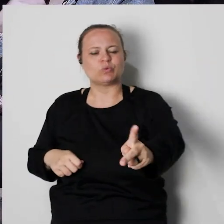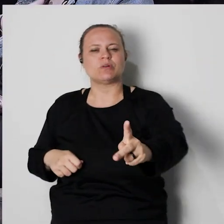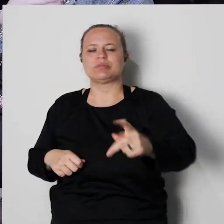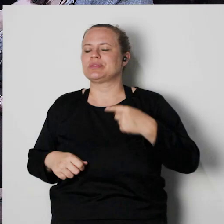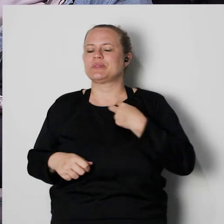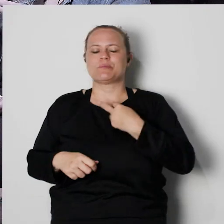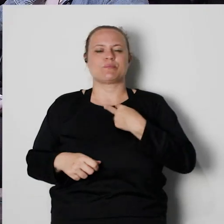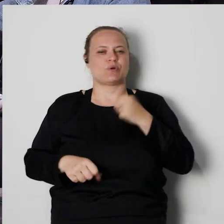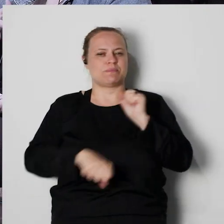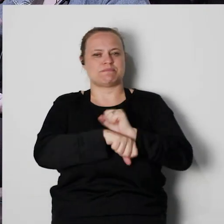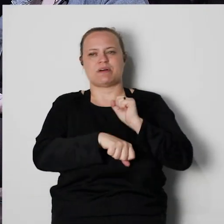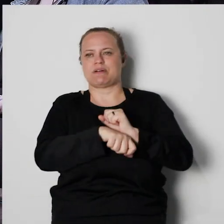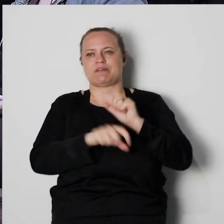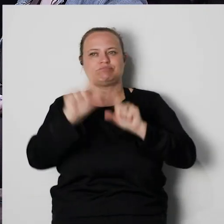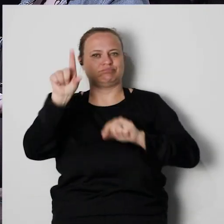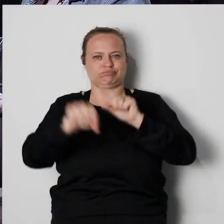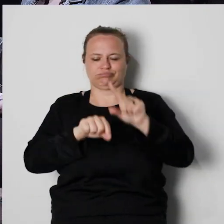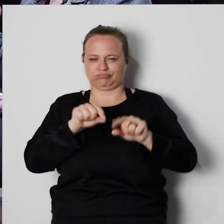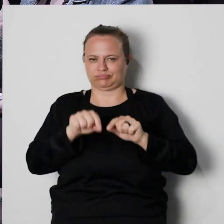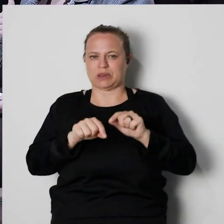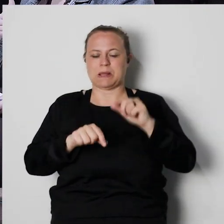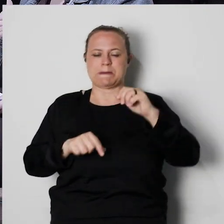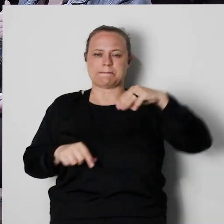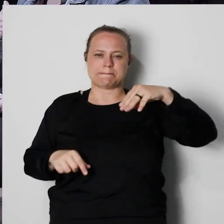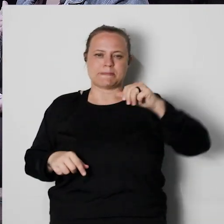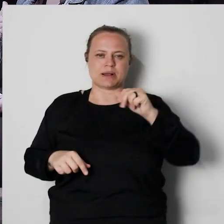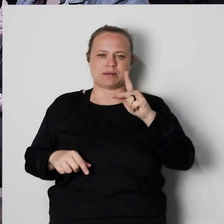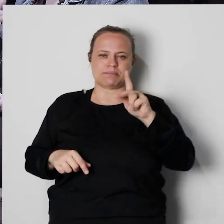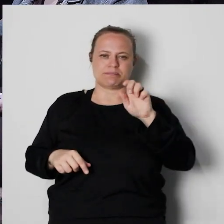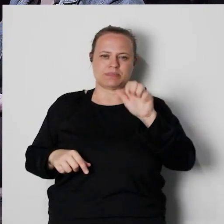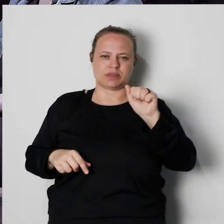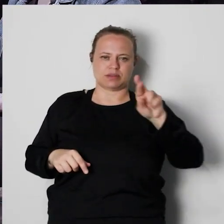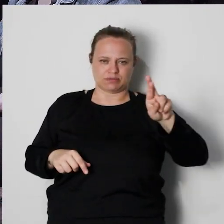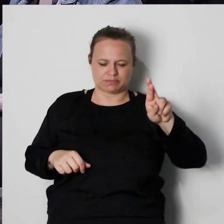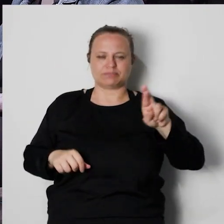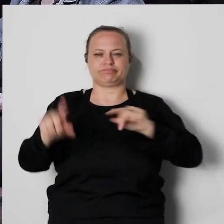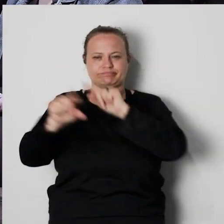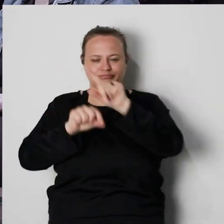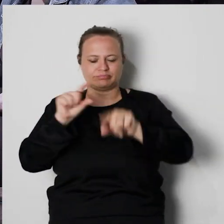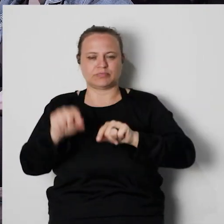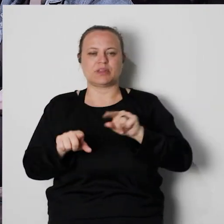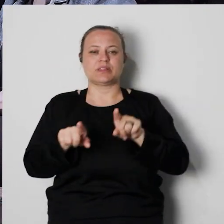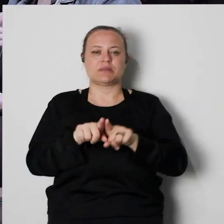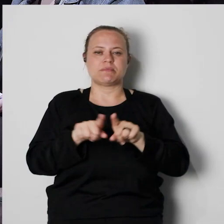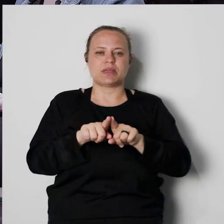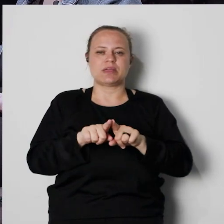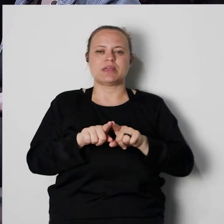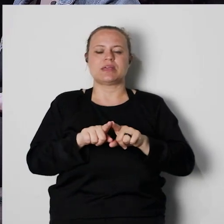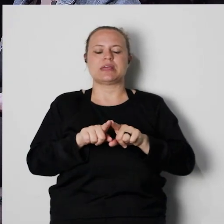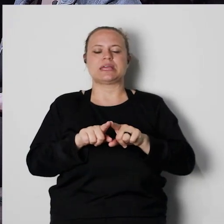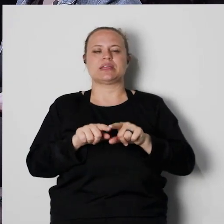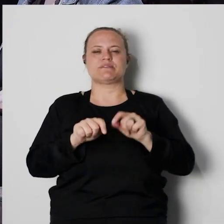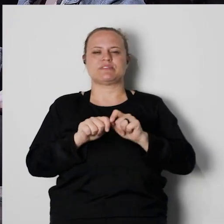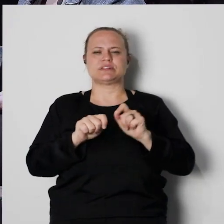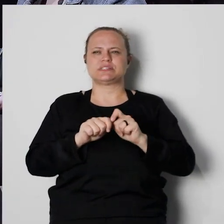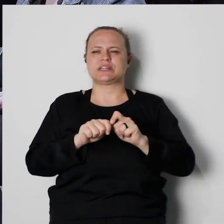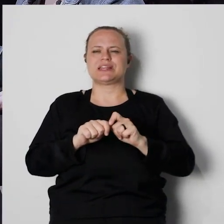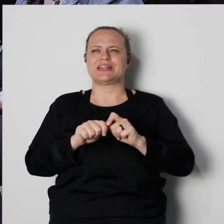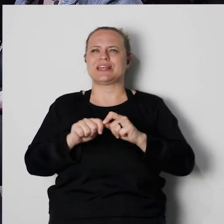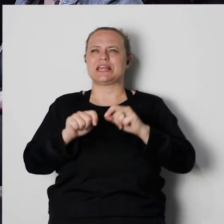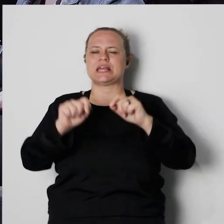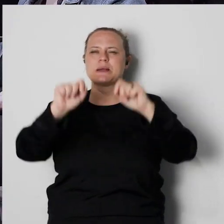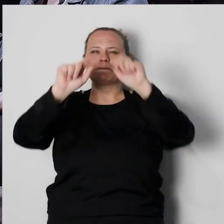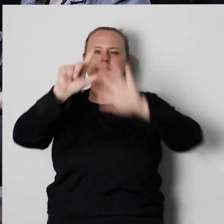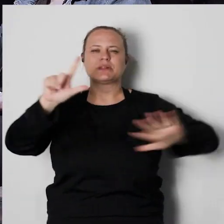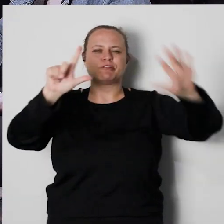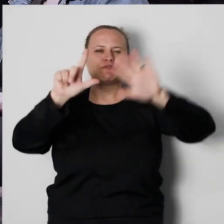E a outra, então eu acho que nessa retomada, o processo de mapeamento e registro e monitoramento tem que ser contínuo, a gente não pode